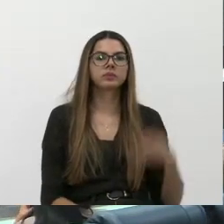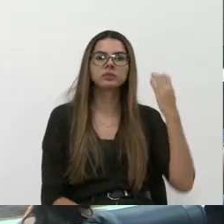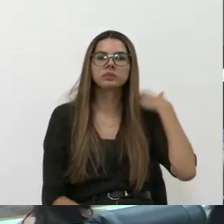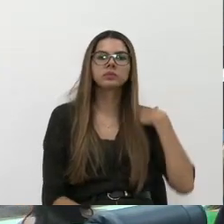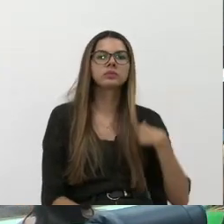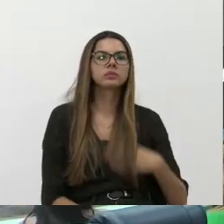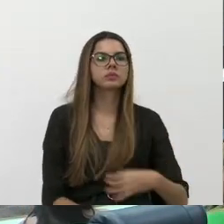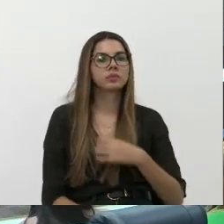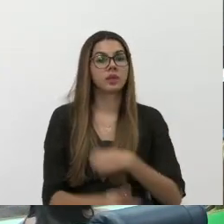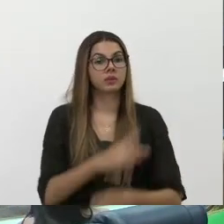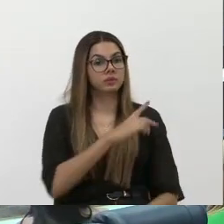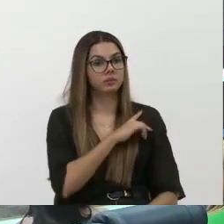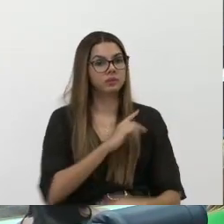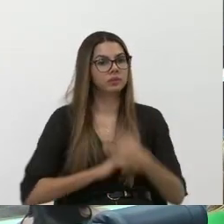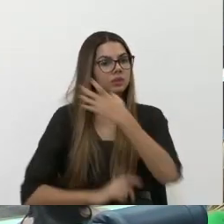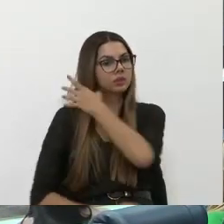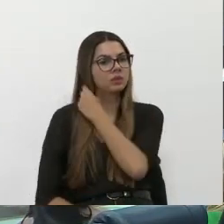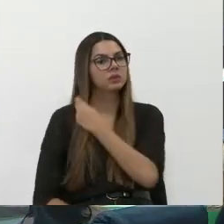Senhor presidente, ó,